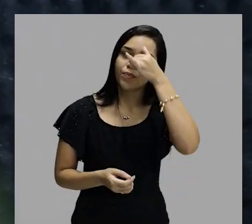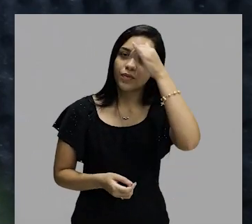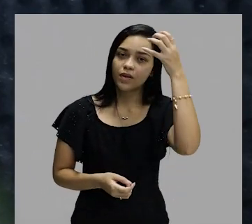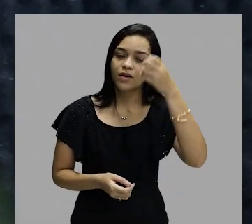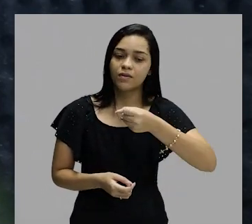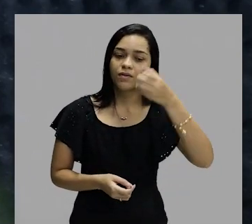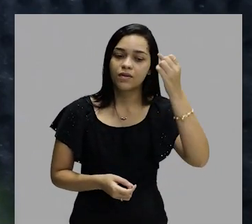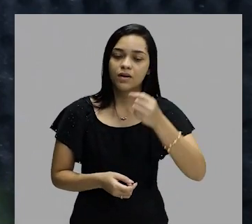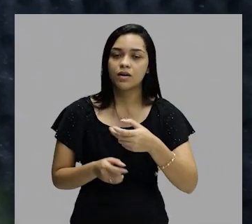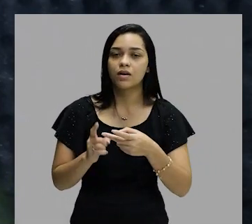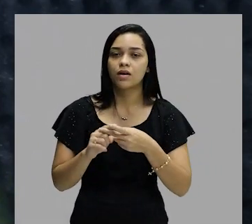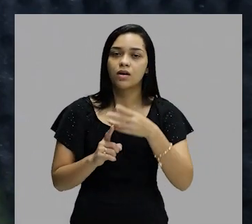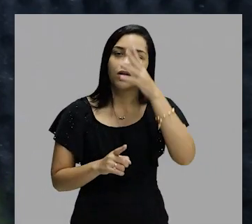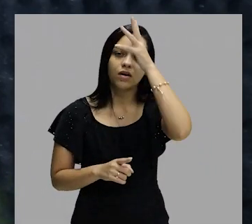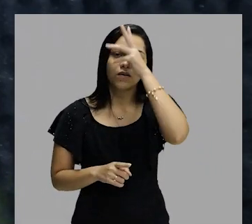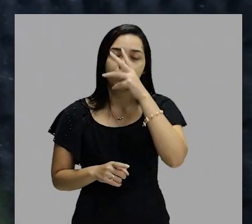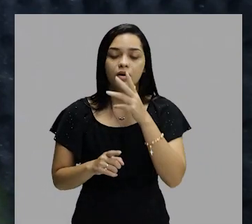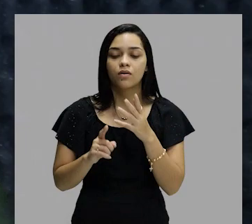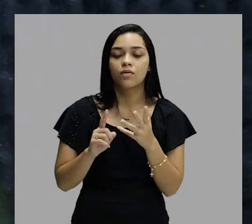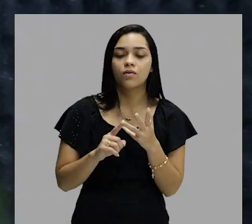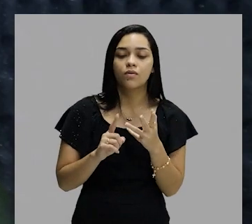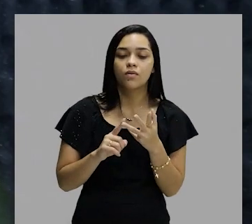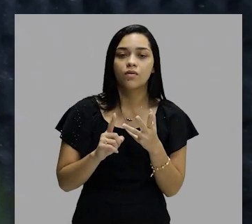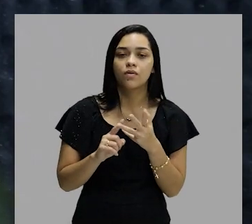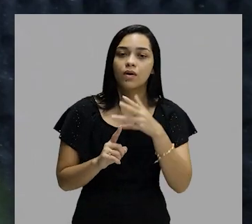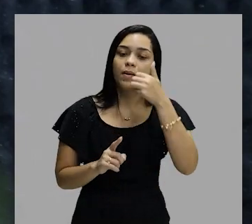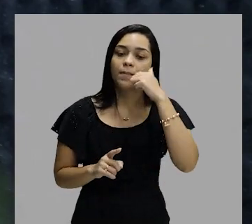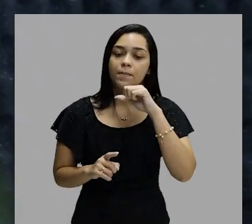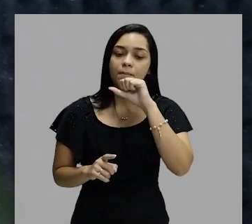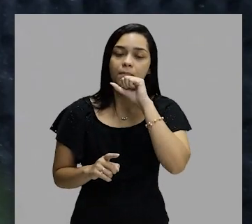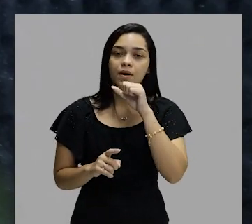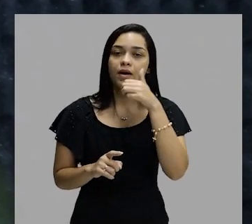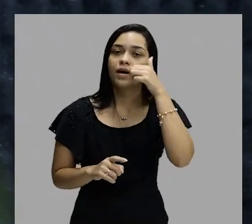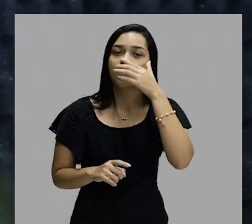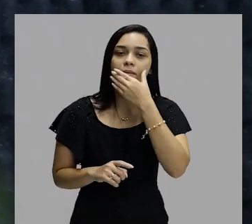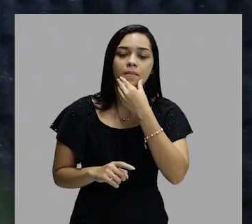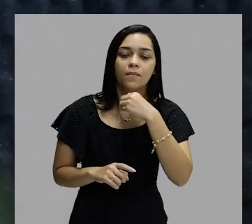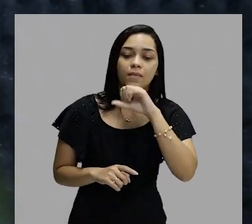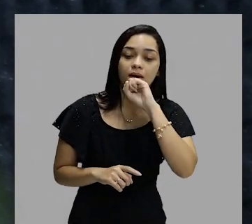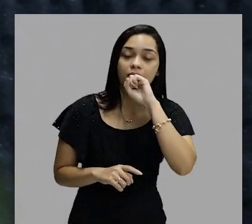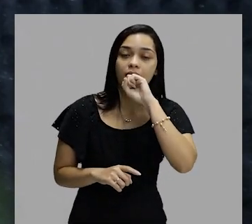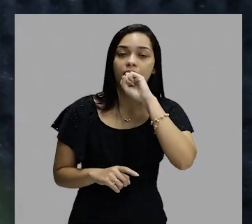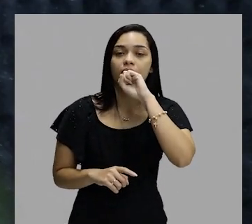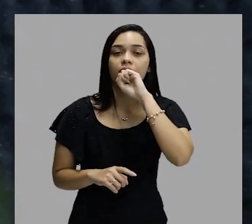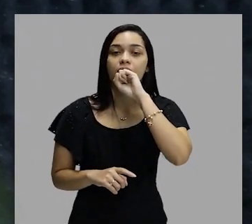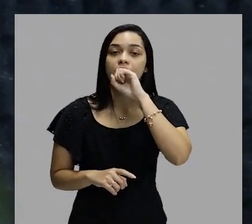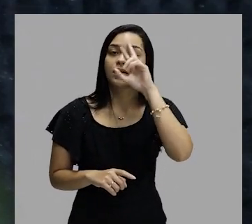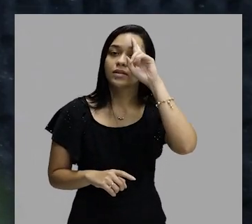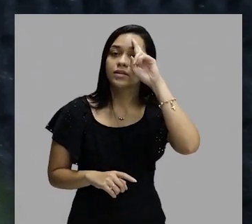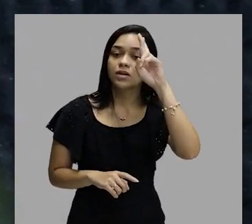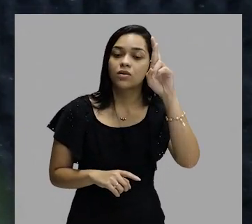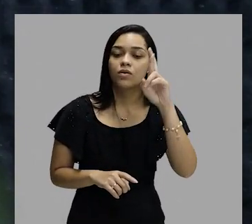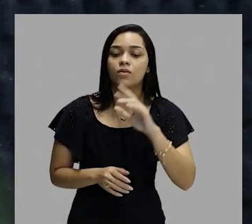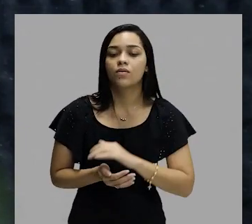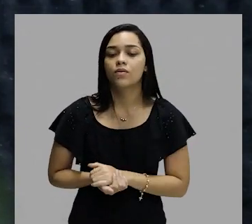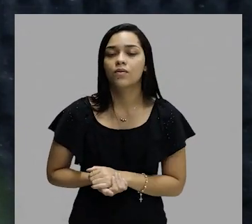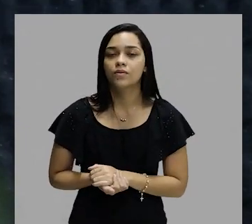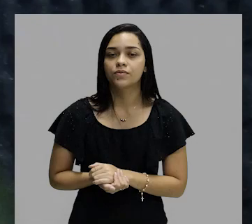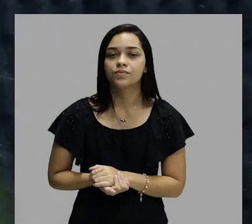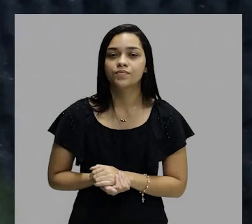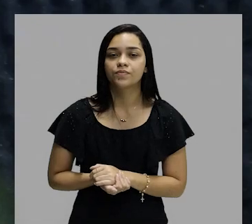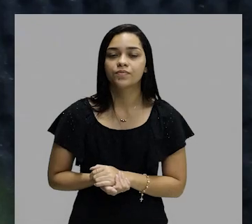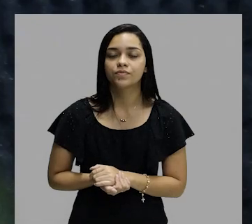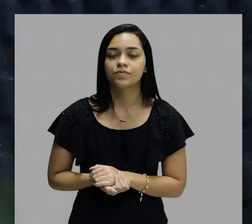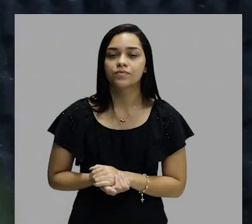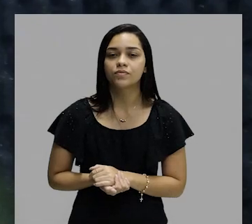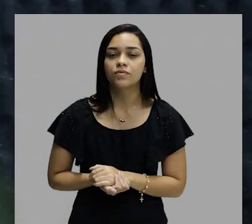Chicken, frango ou galinha. Mother, mãe. Father, pai. Lord, senhor.